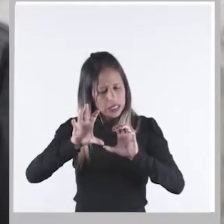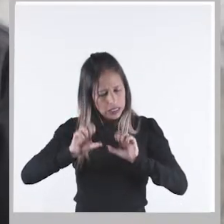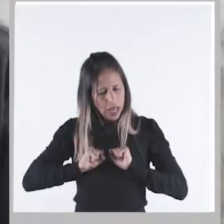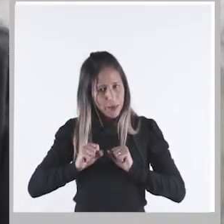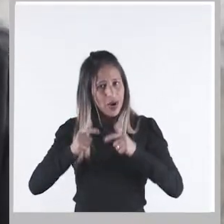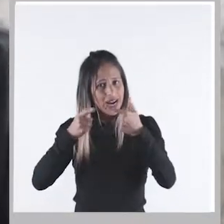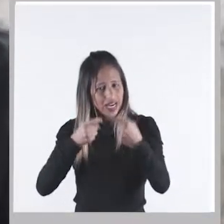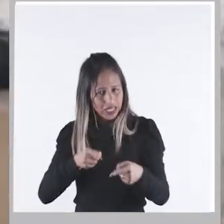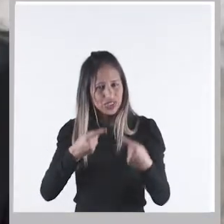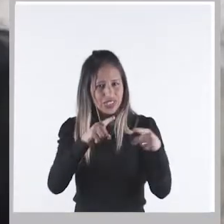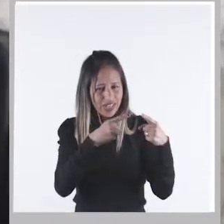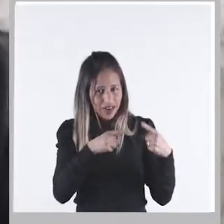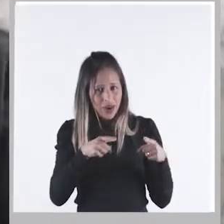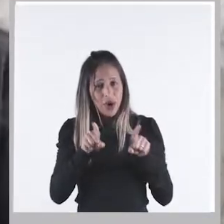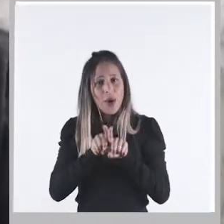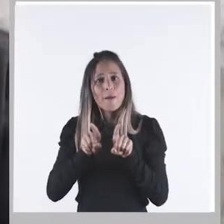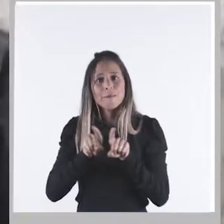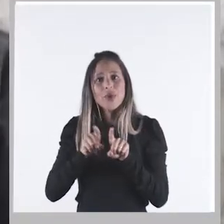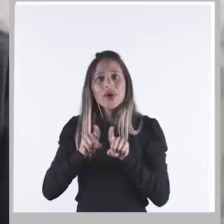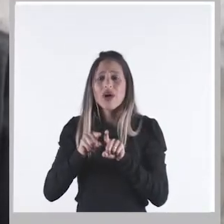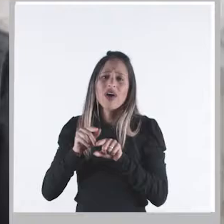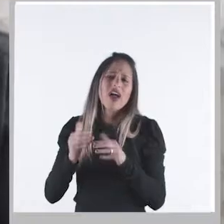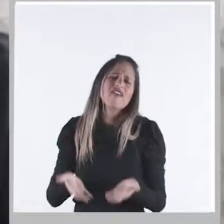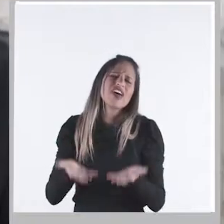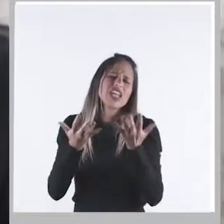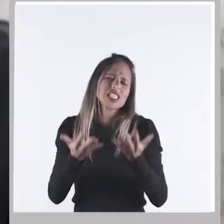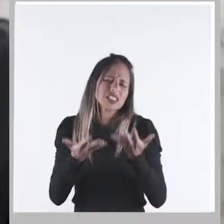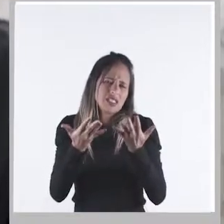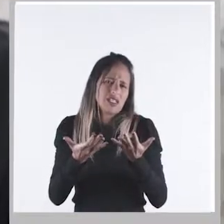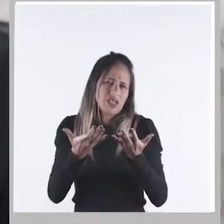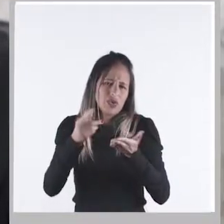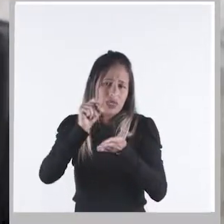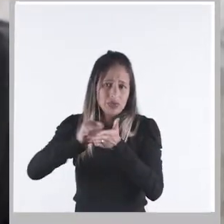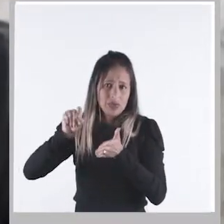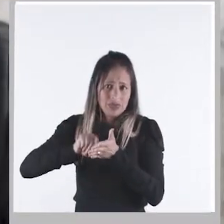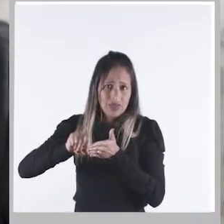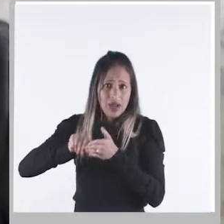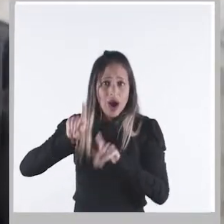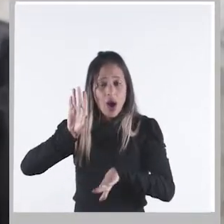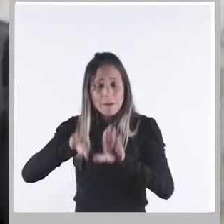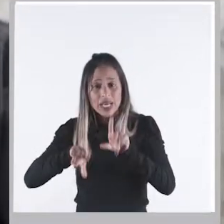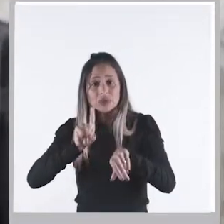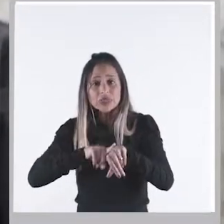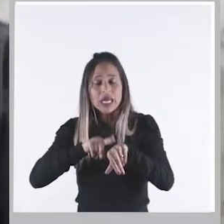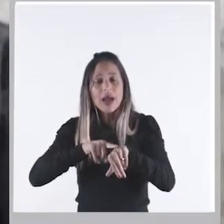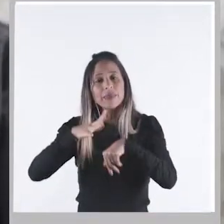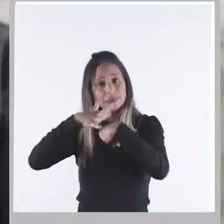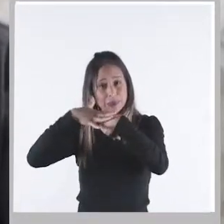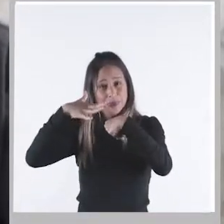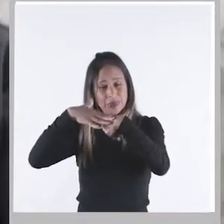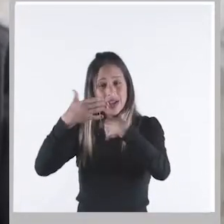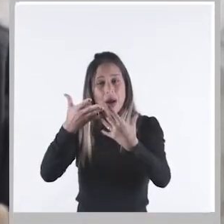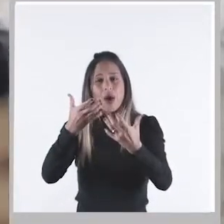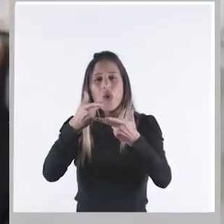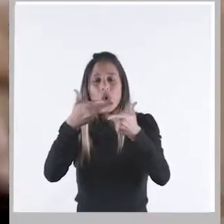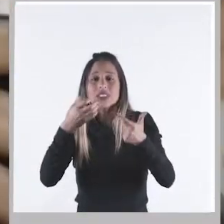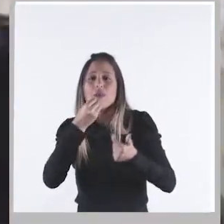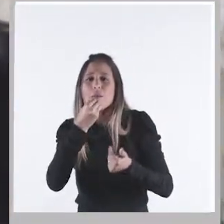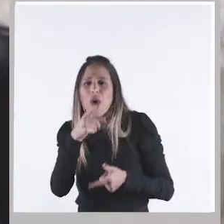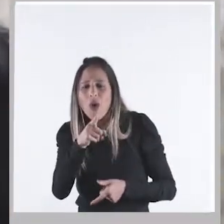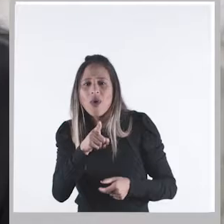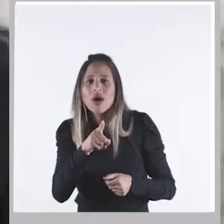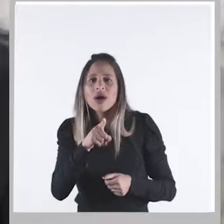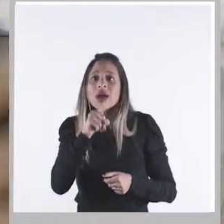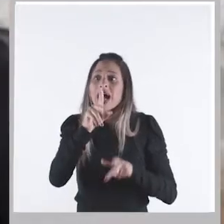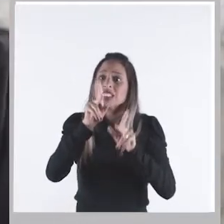críticas, porque eu referencio muitos autores, né? E, ao mesmo tempo, recebo elogios de pessoas que falam, velho,